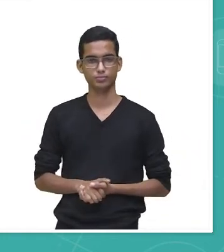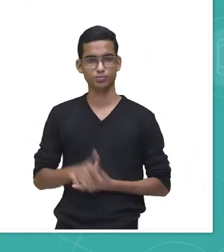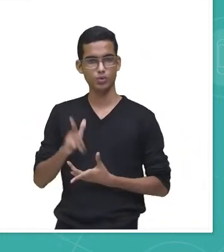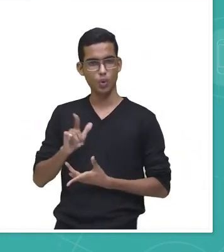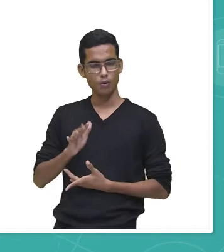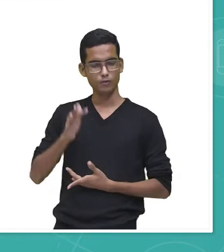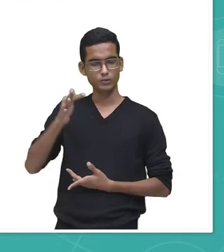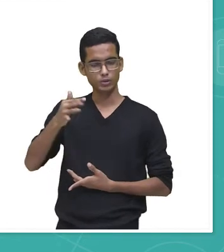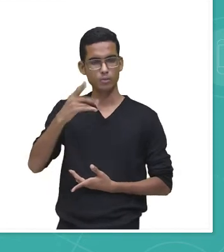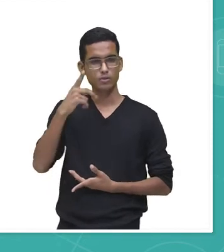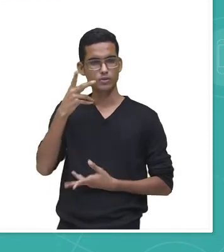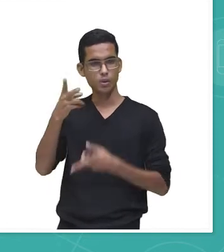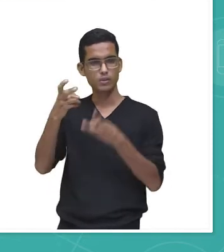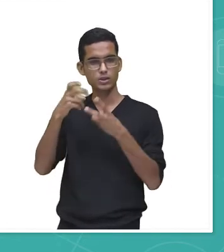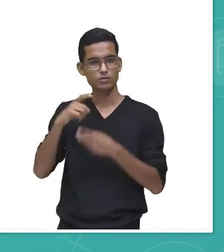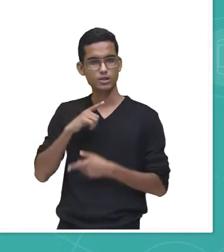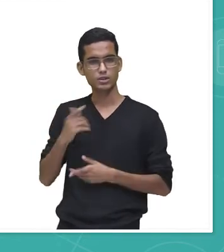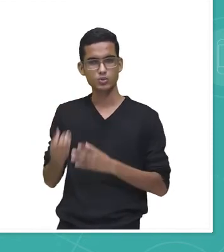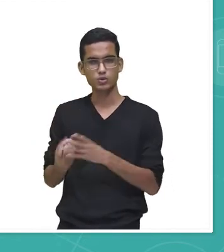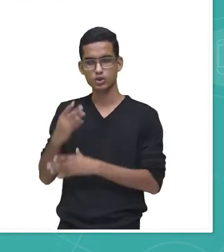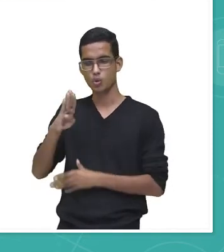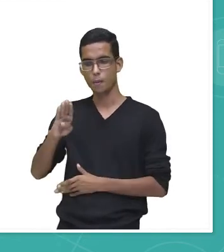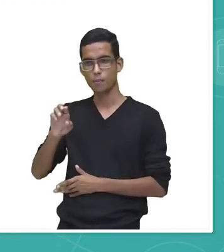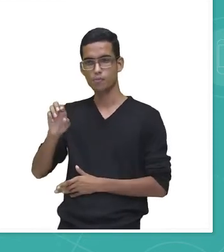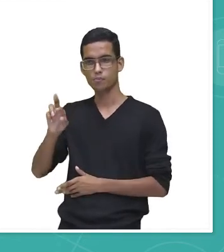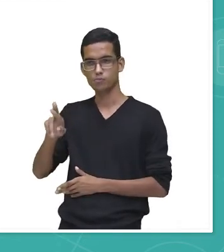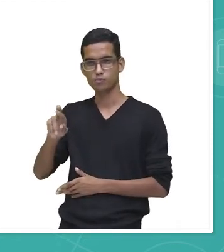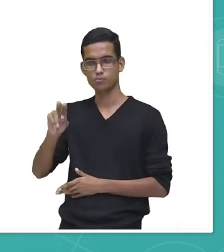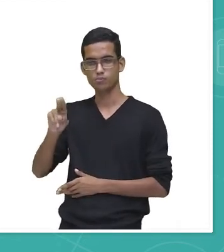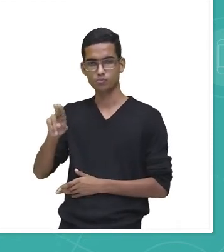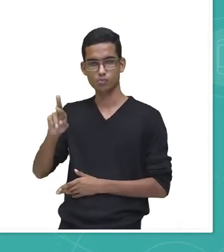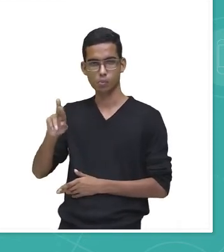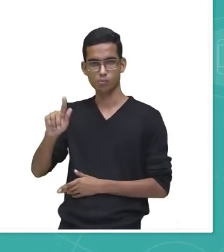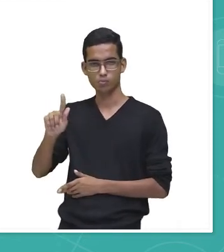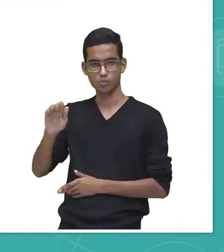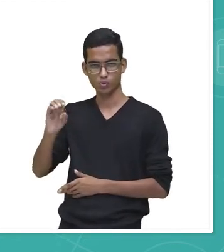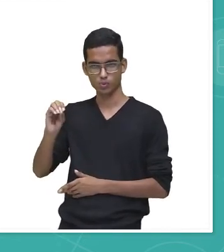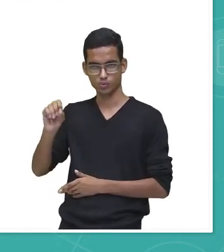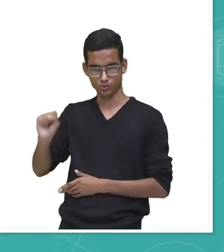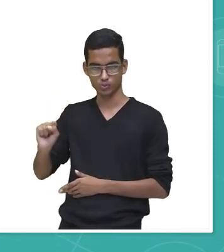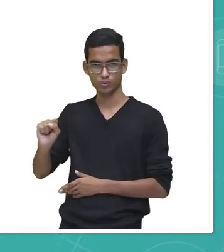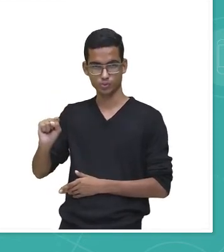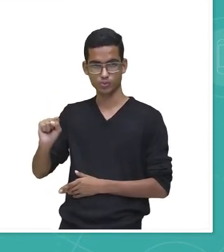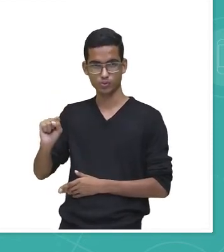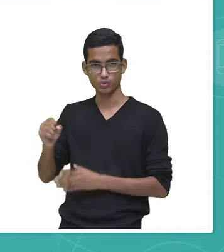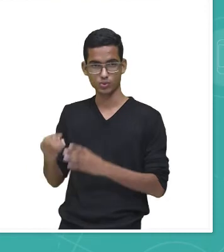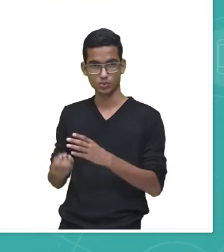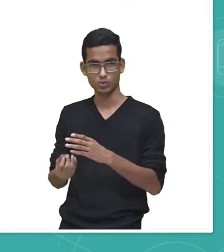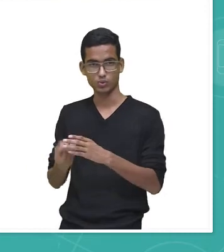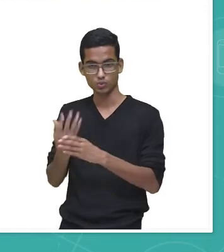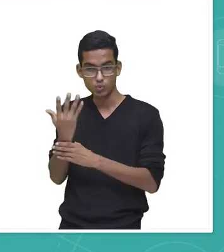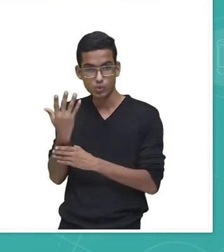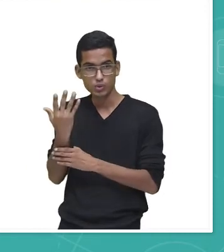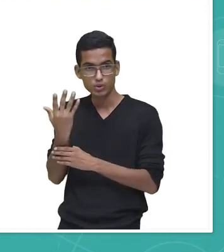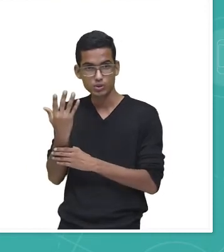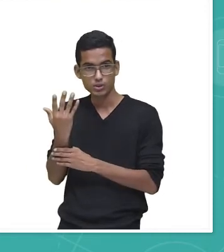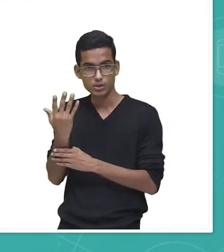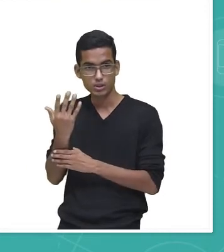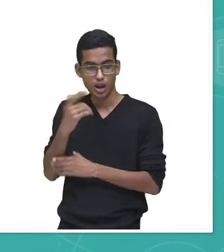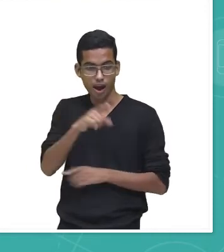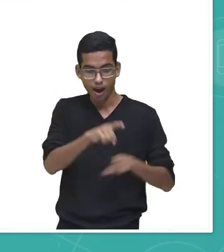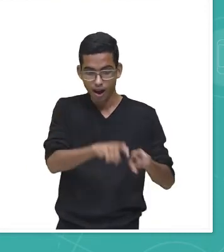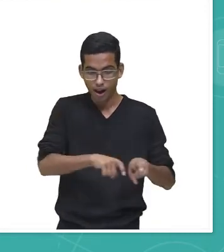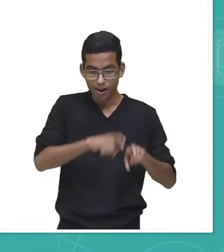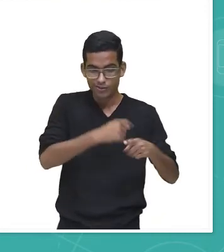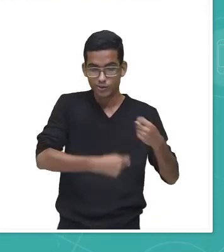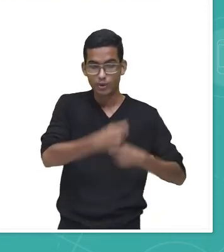os primeiros núcleos comerciais. Então, para os burgos surgirem, a economia agrícola teve que dar uma crescidinha aí, não é?